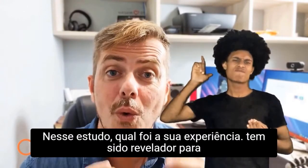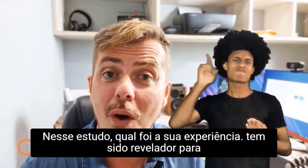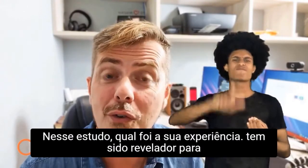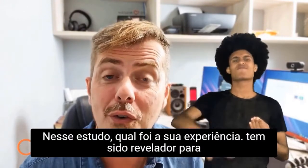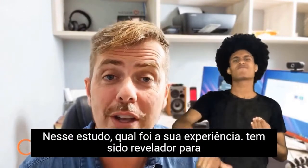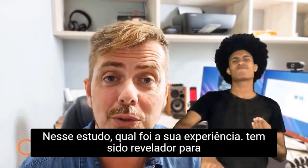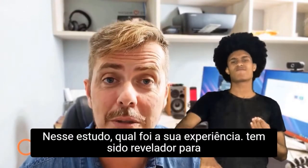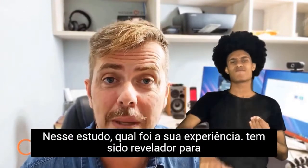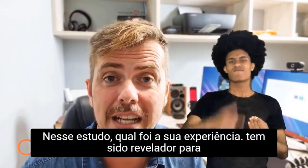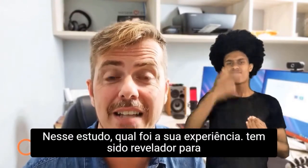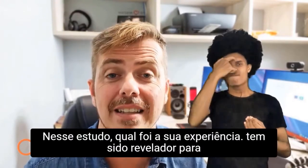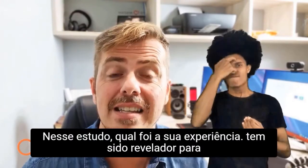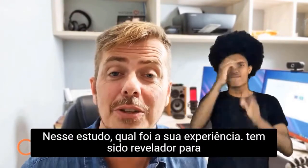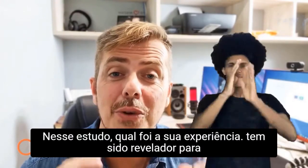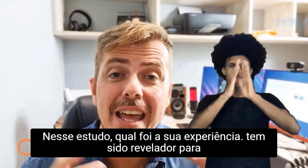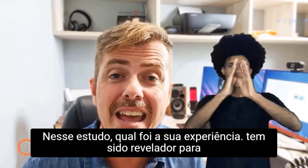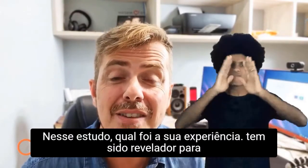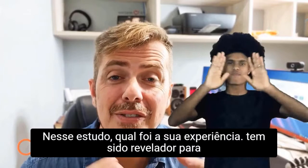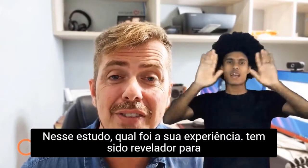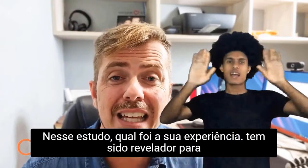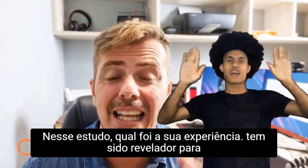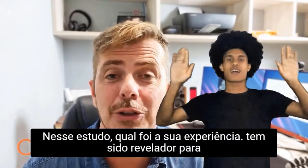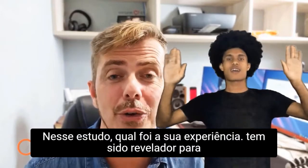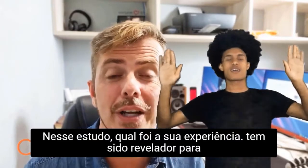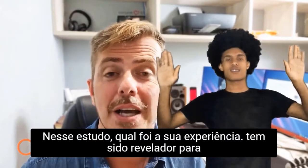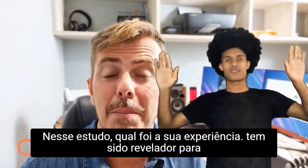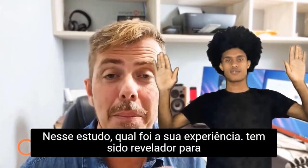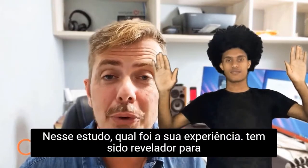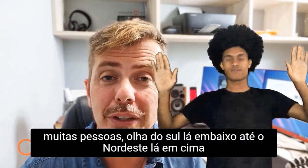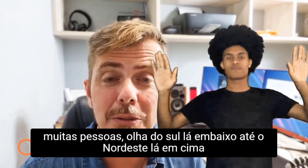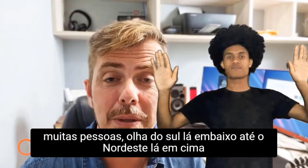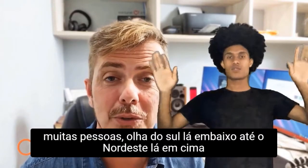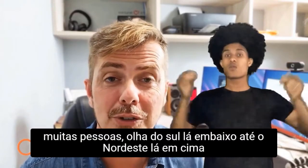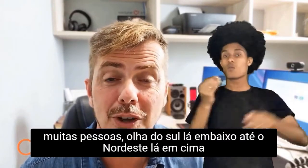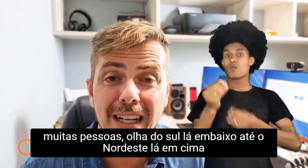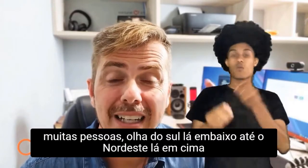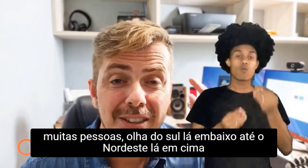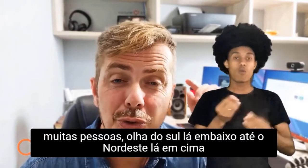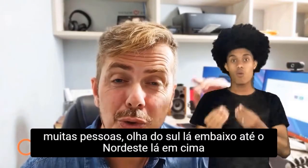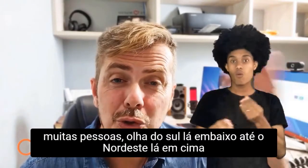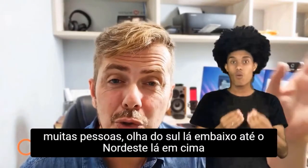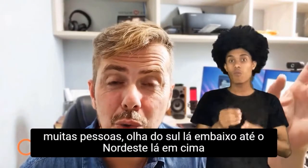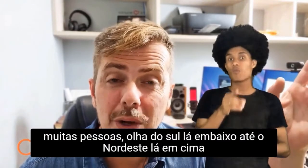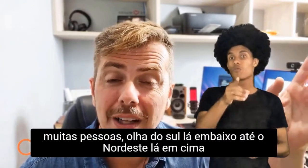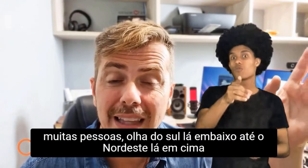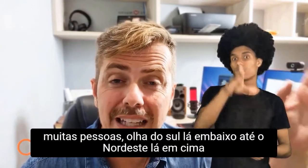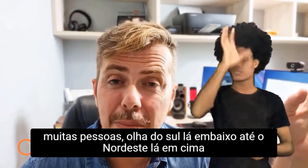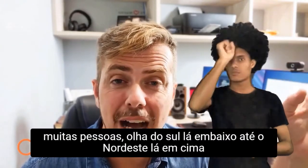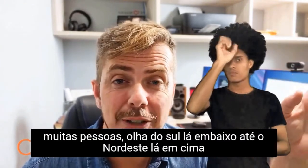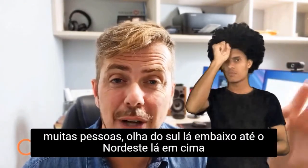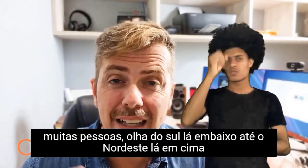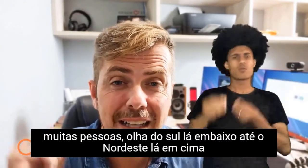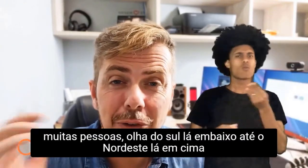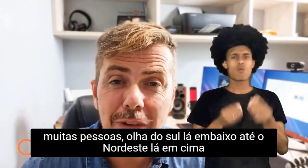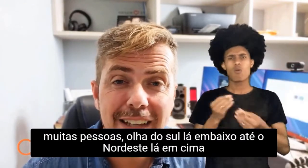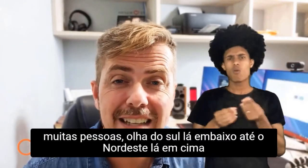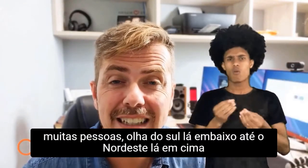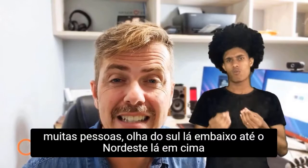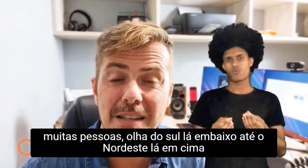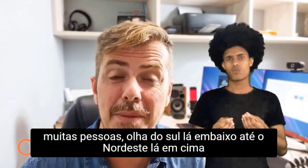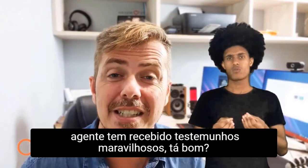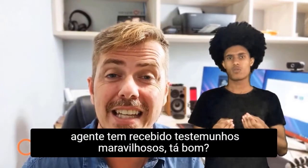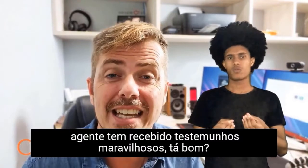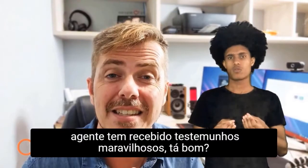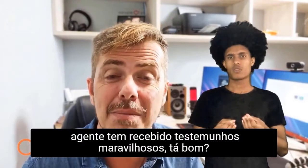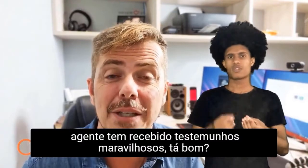estudo. Qual foi a sua experiência? Tem sido revelador para muitas pessoas. Olha, do sul, lá de baixo, até o nordeste